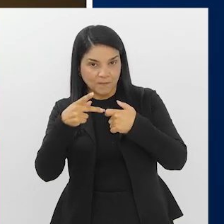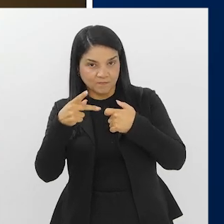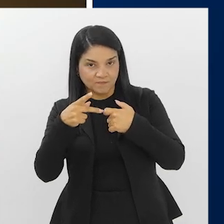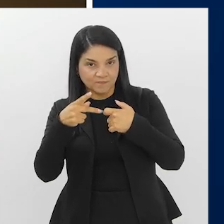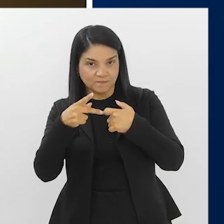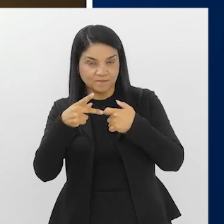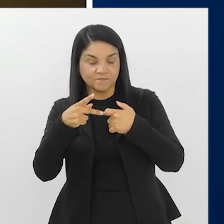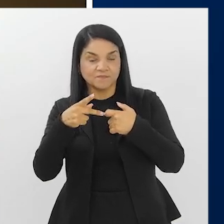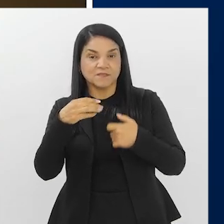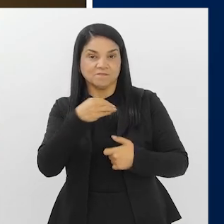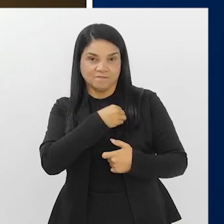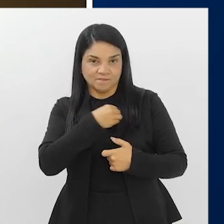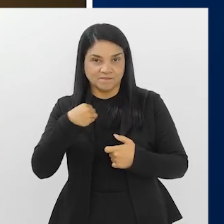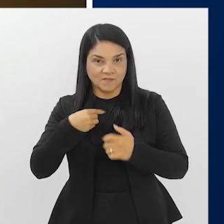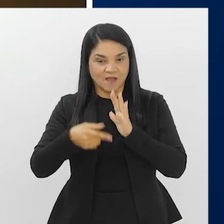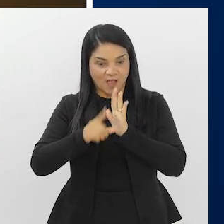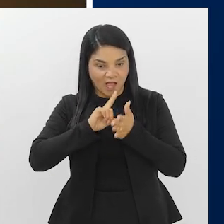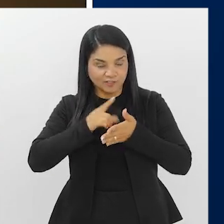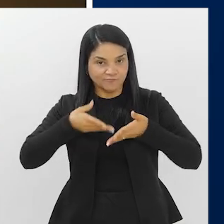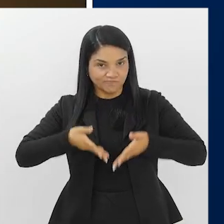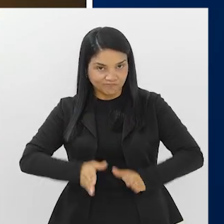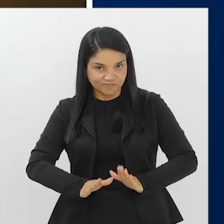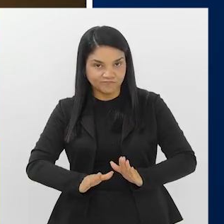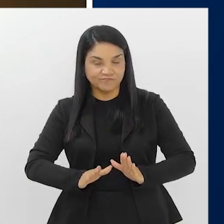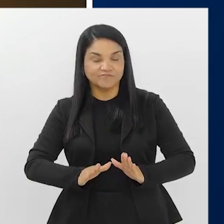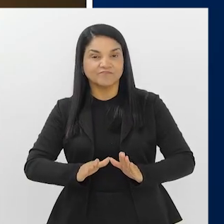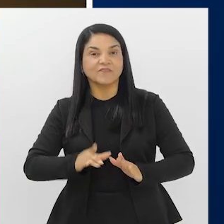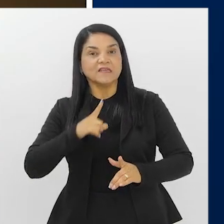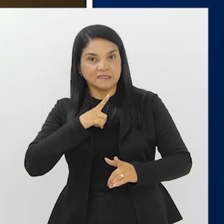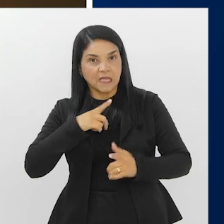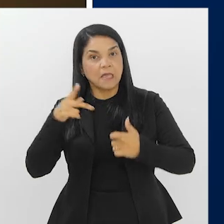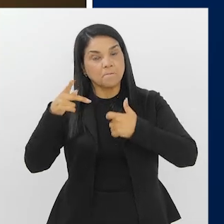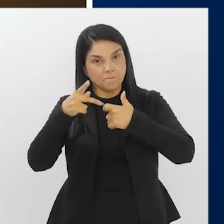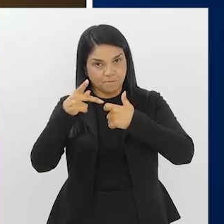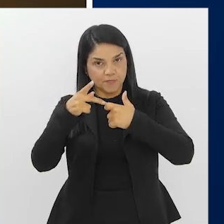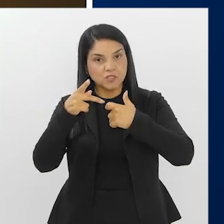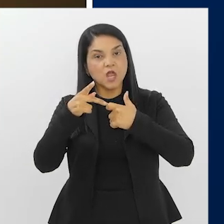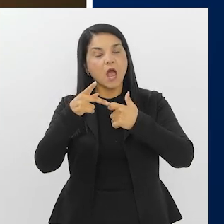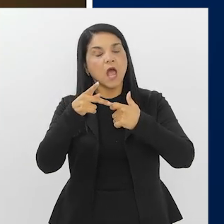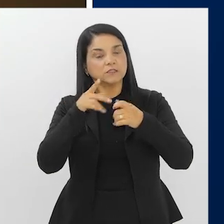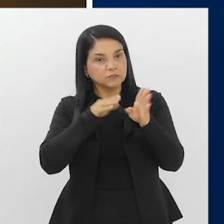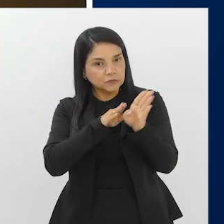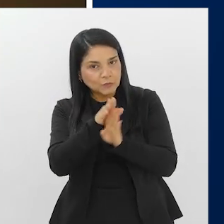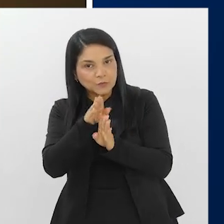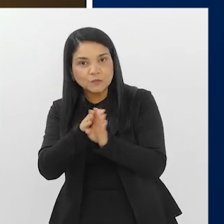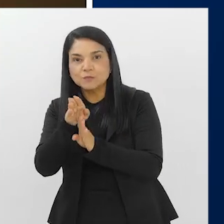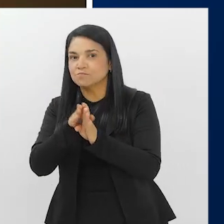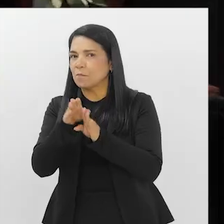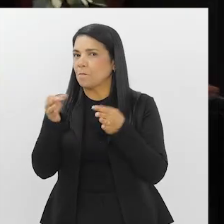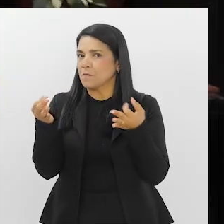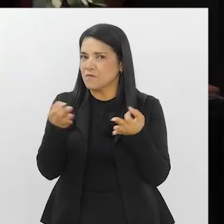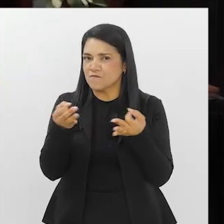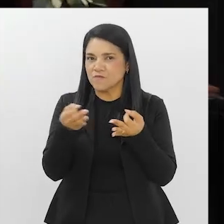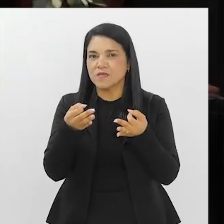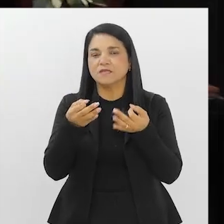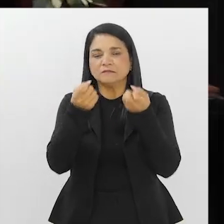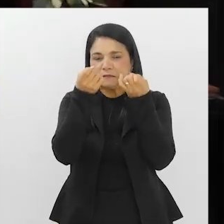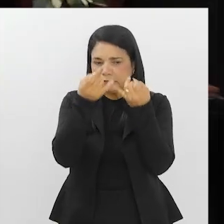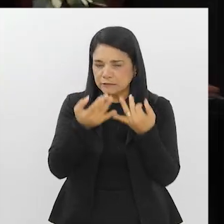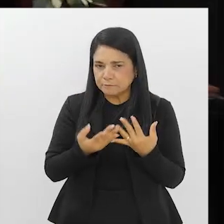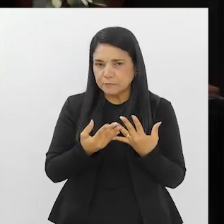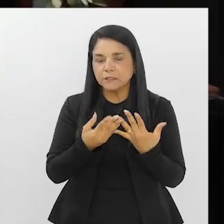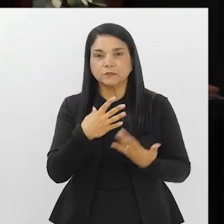que tem e que tem muitos pediatras que estão fazendo de forma excelente, que já falam